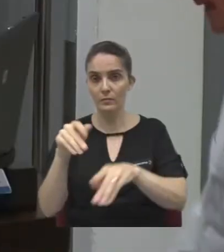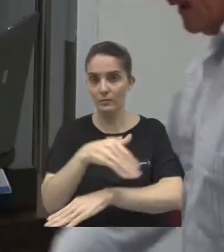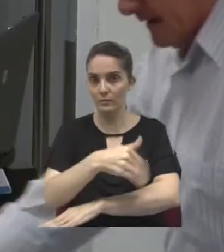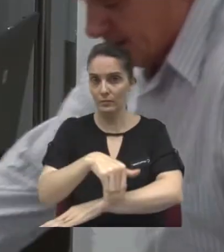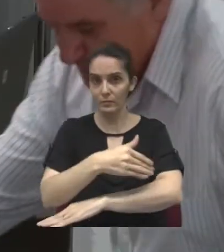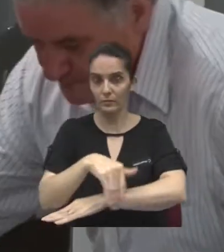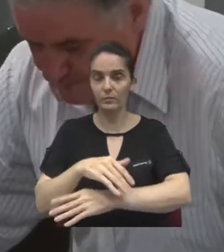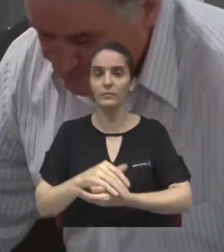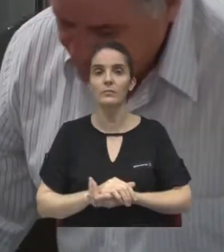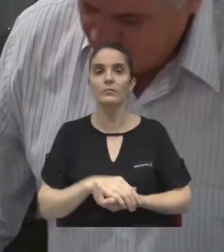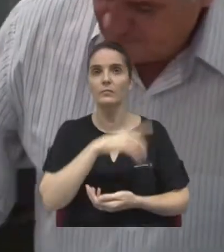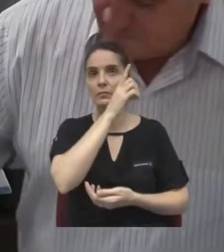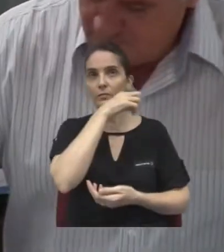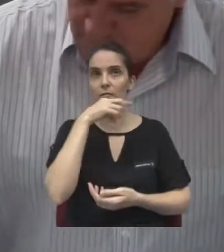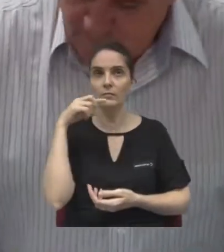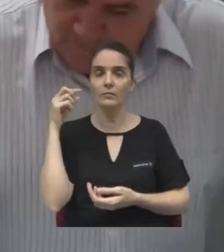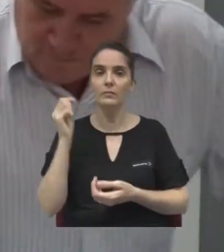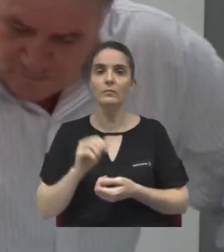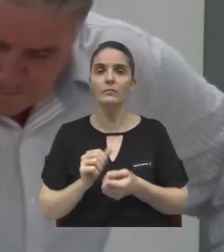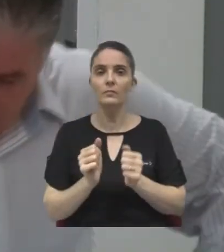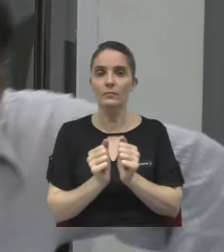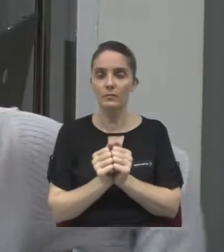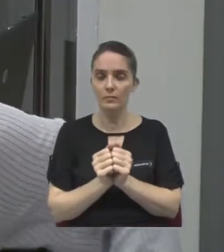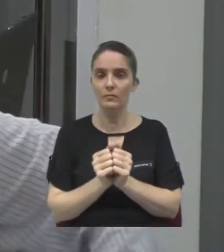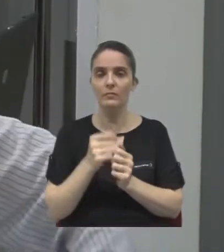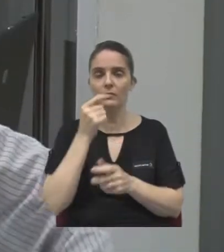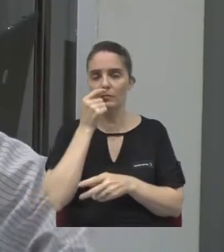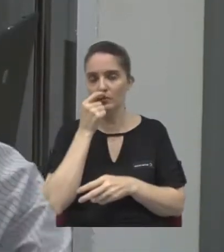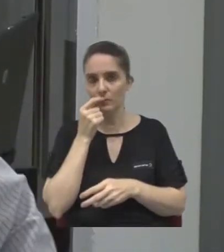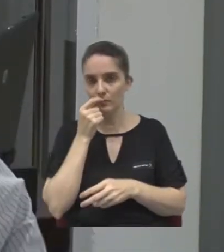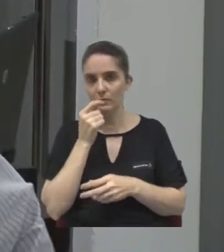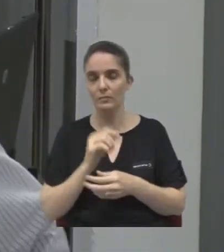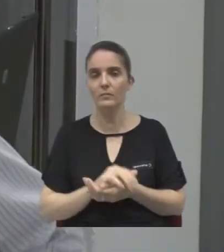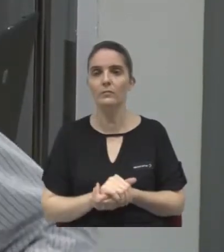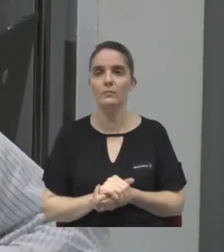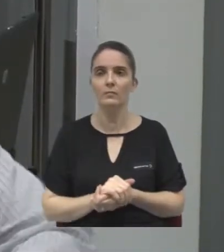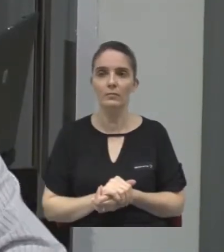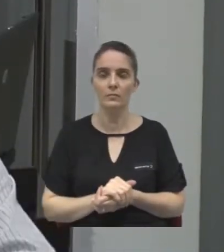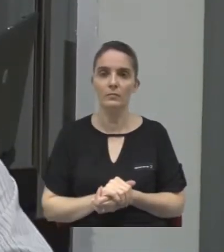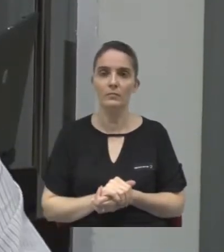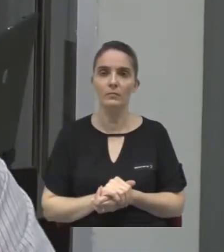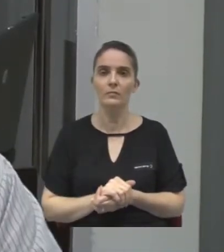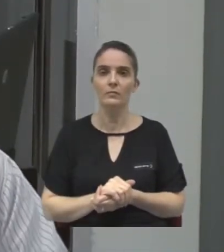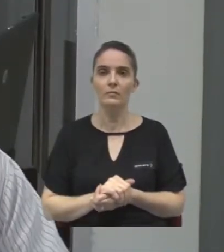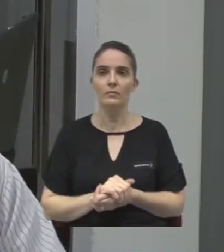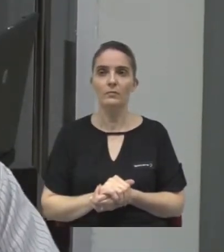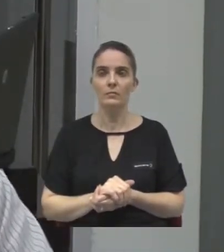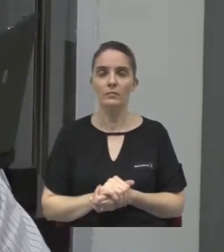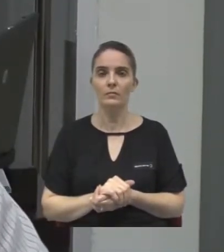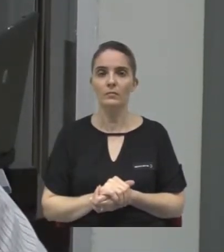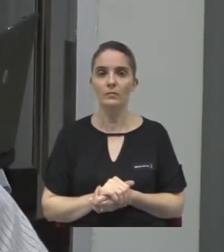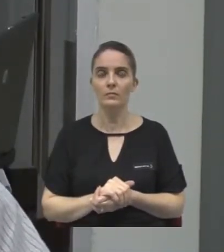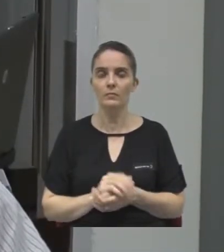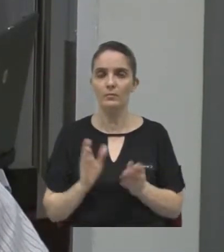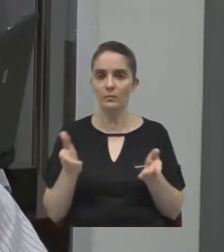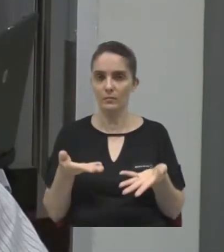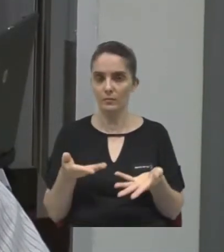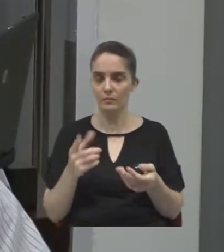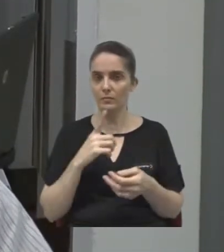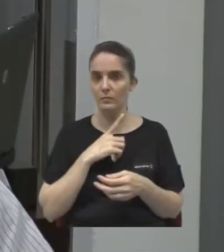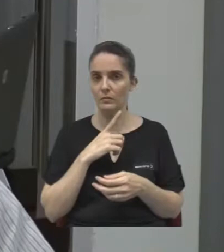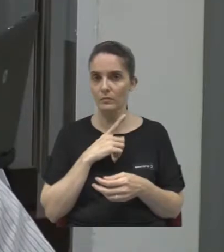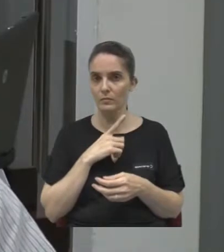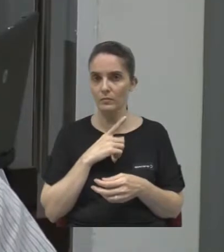para já estarem convidando o vereador Estevão, justamente por ele ser da Comissão de Direitos Humanos. Então, nós temos, né, hoje